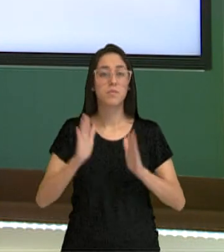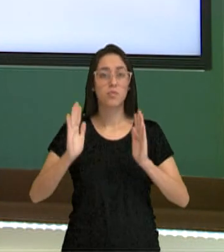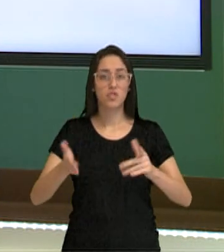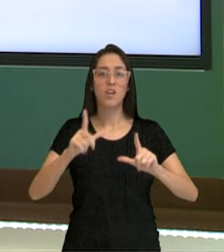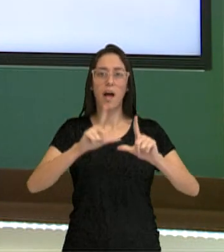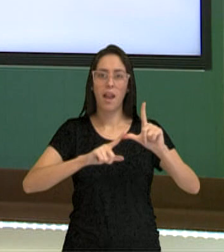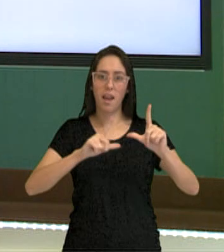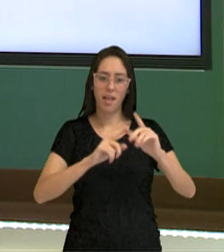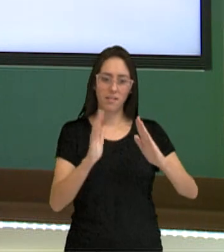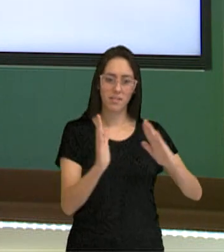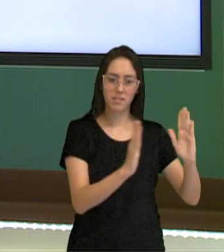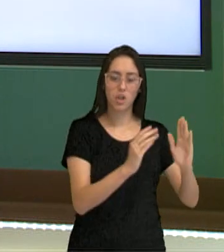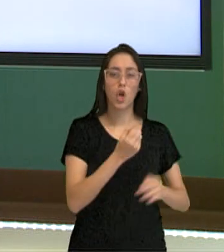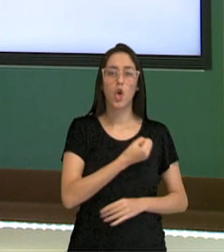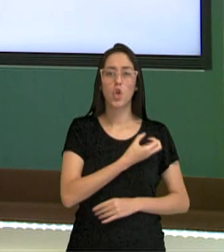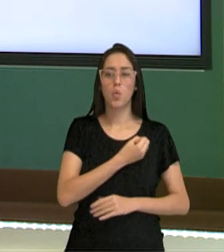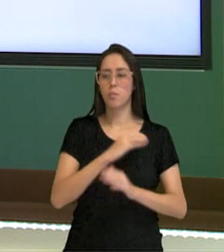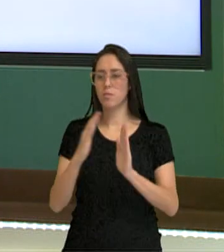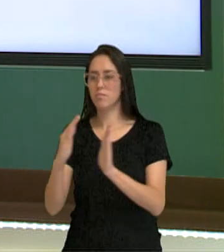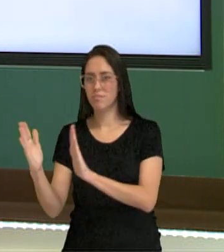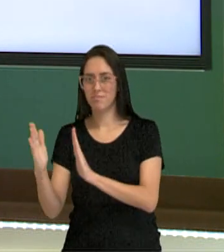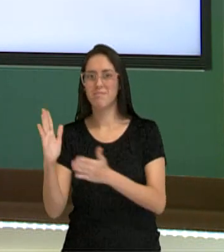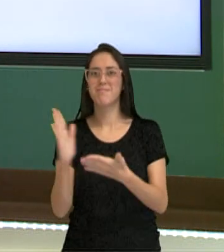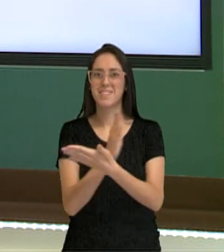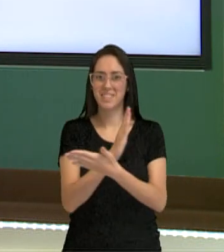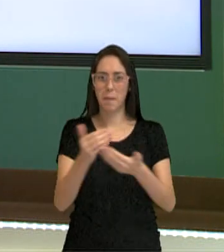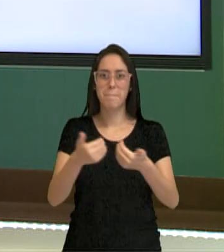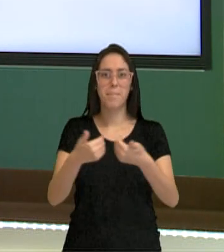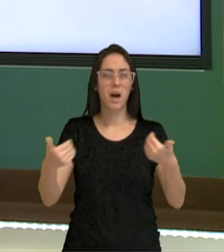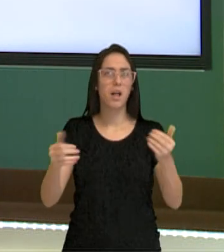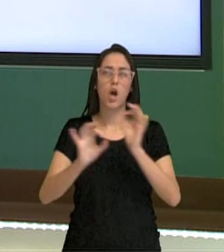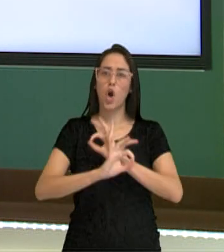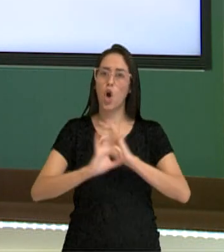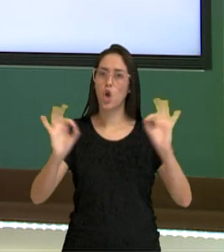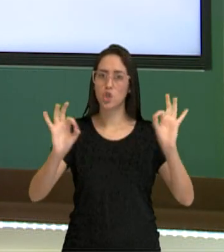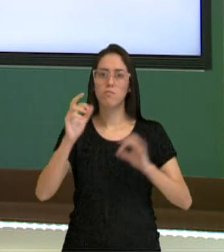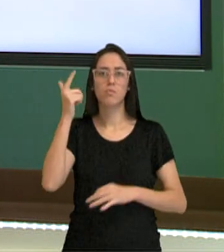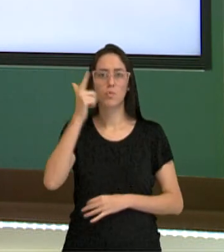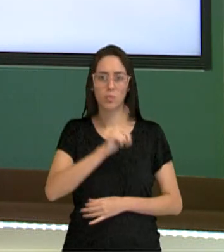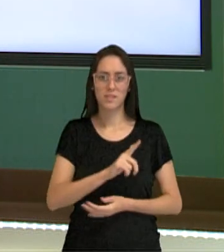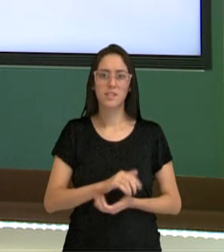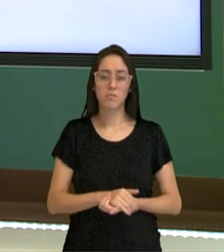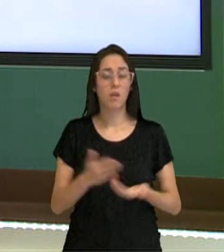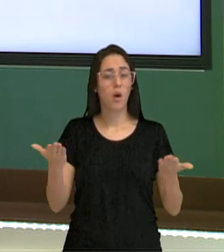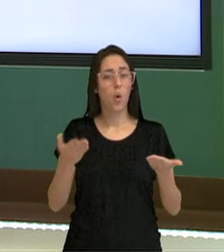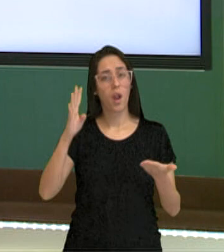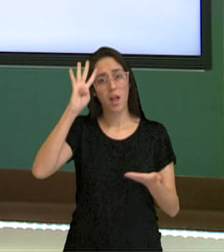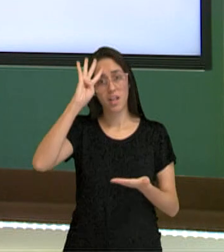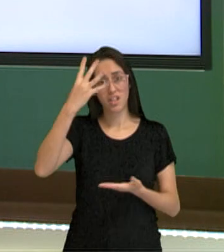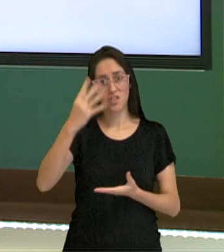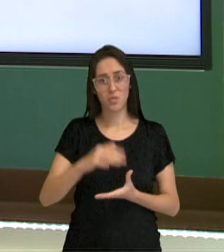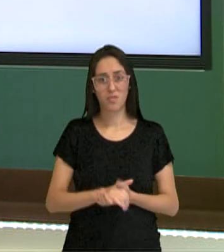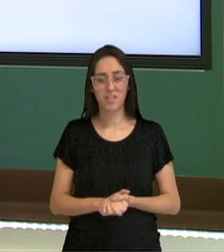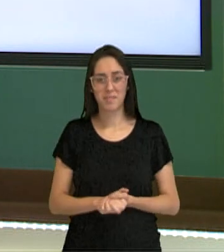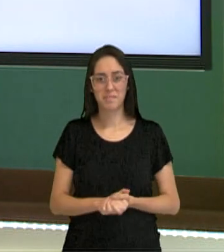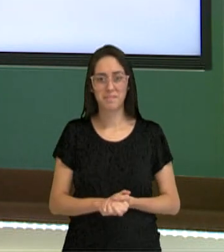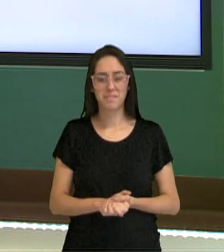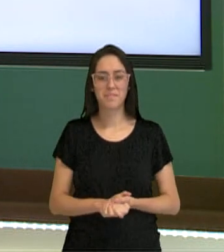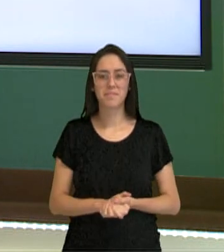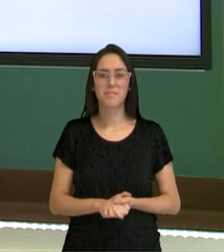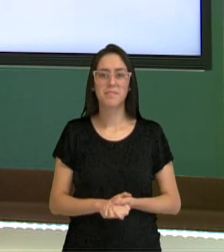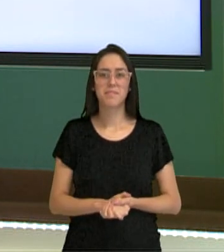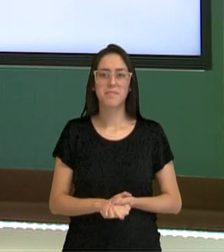lado e o número já está para o outro. Ótimo, já pulamos essa fase. Então é só resolver, juntar os termos semelhantes.